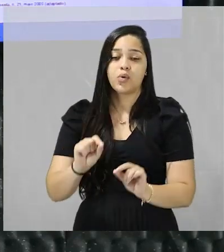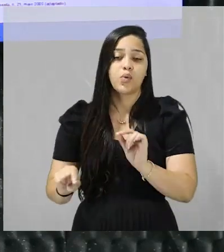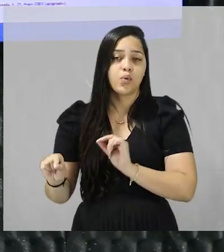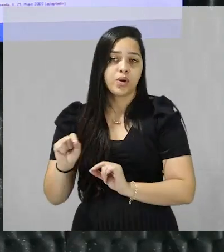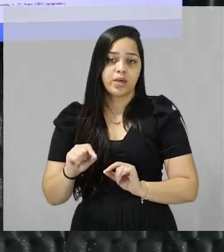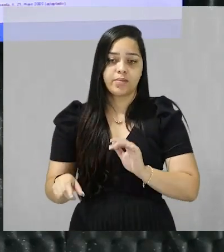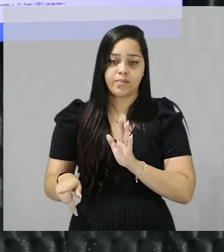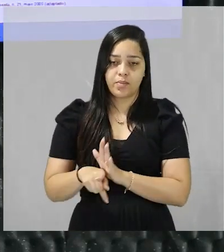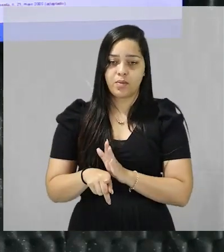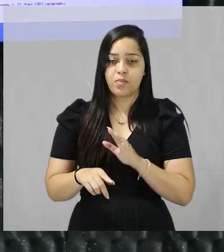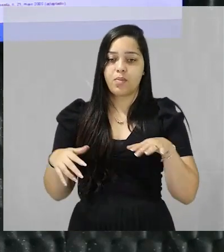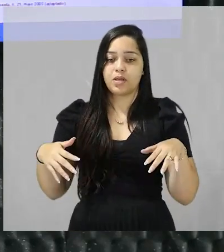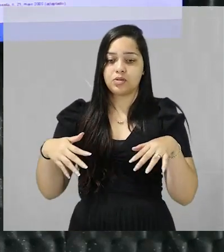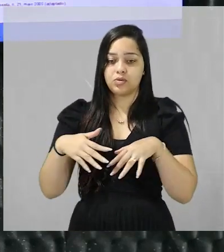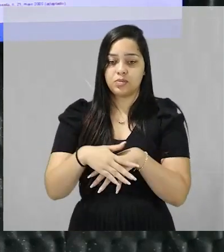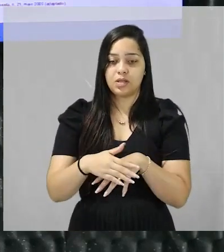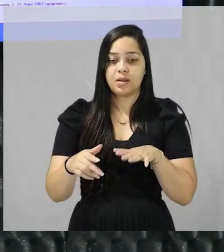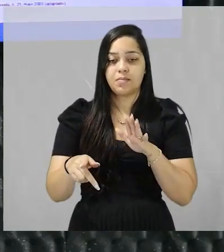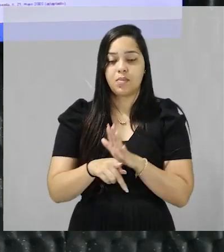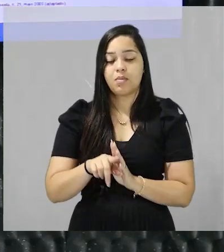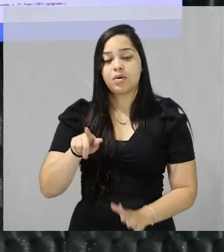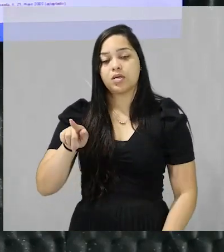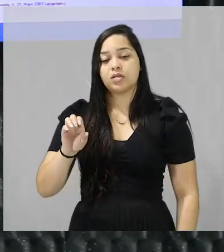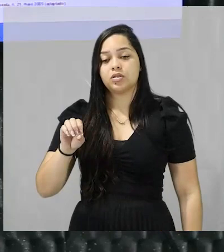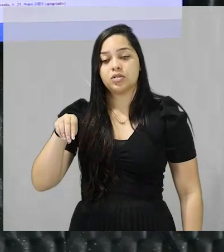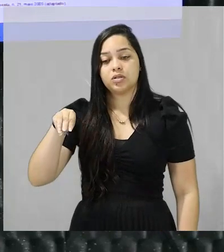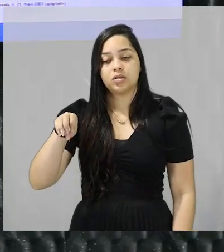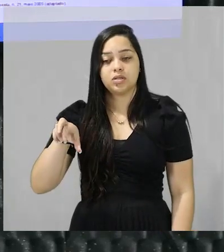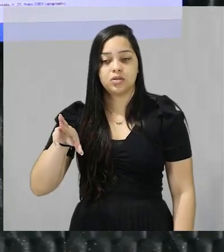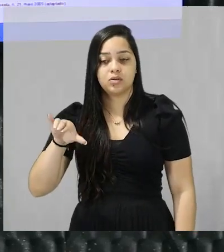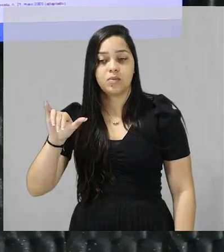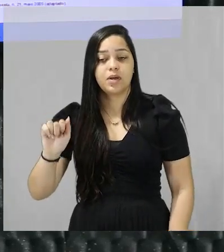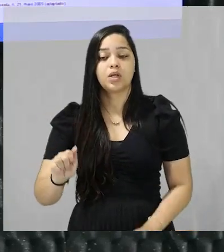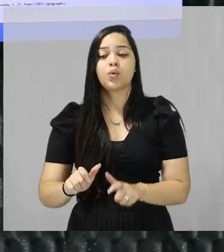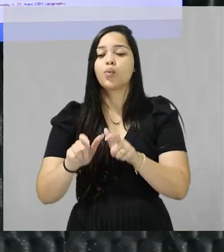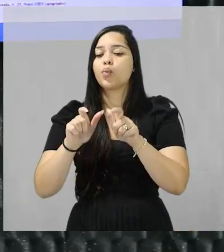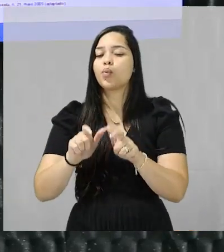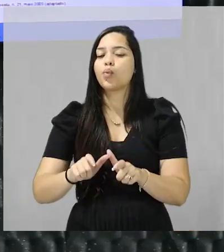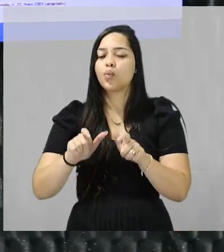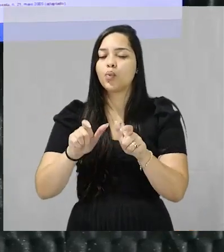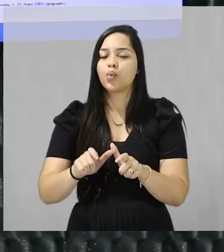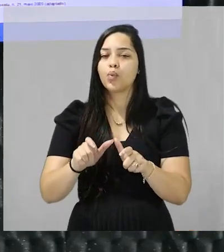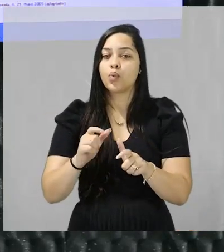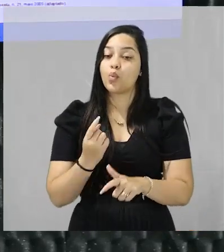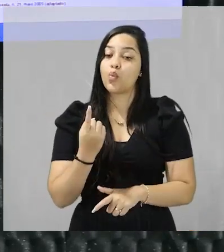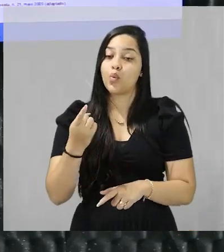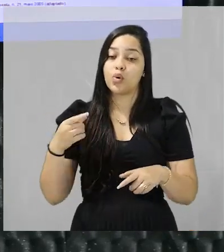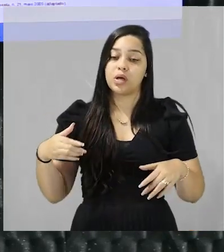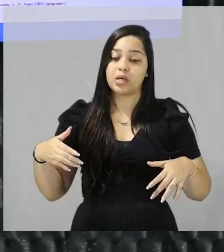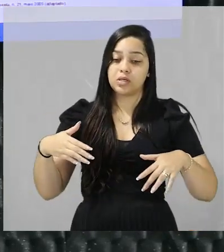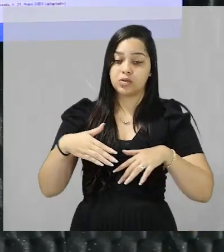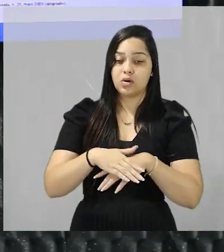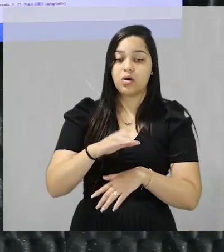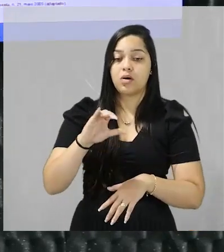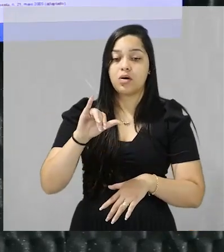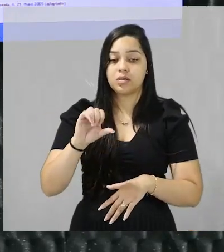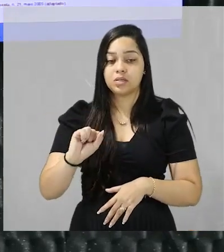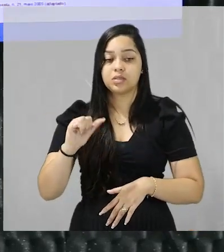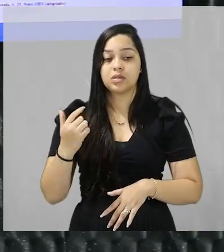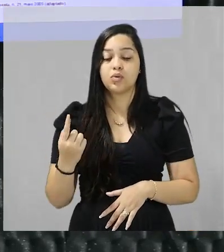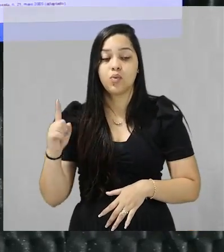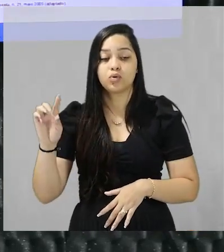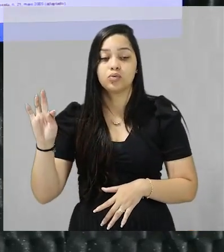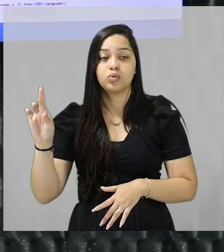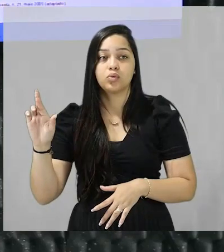a isomeria do tipo isomeria geométrica, e onde um isômero será cis, outro isômero